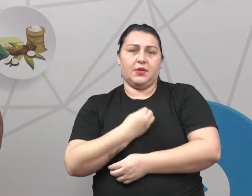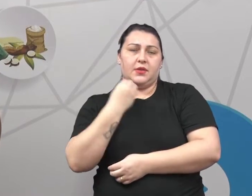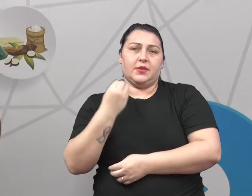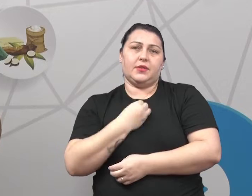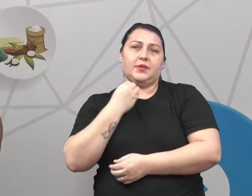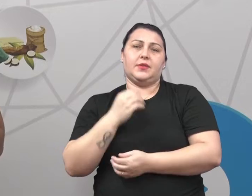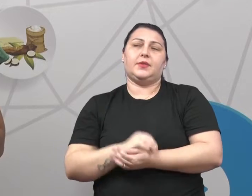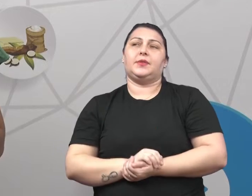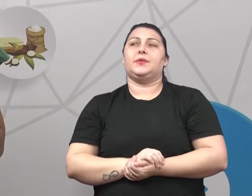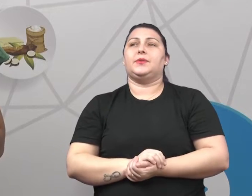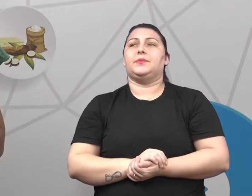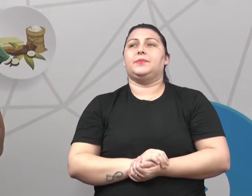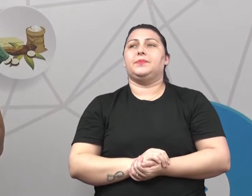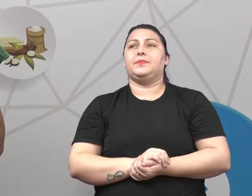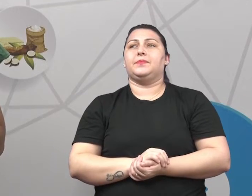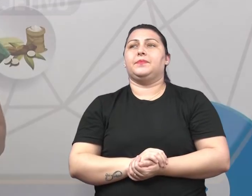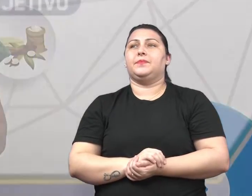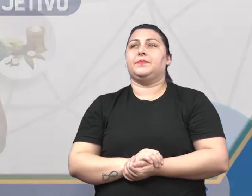de conflito.